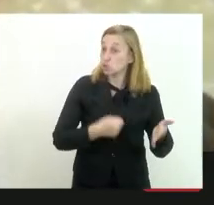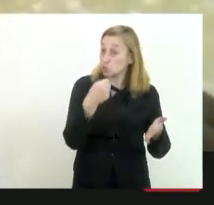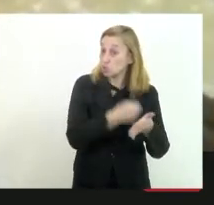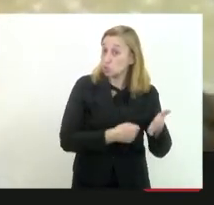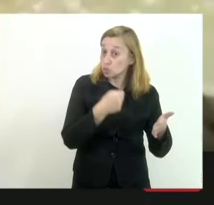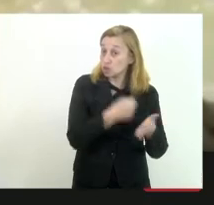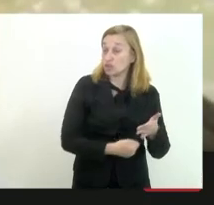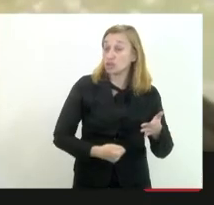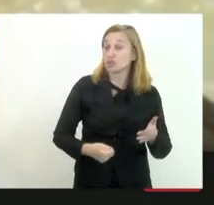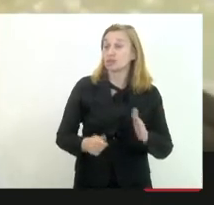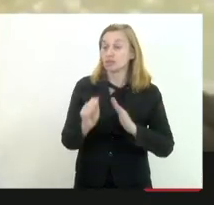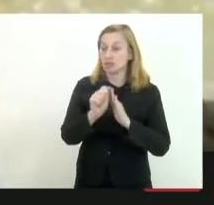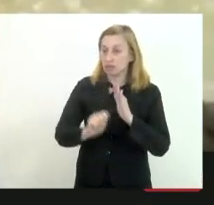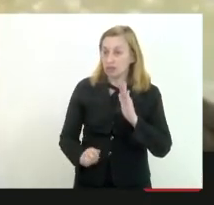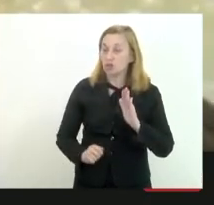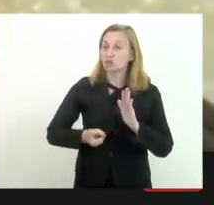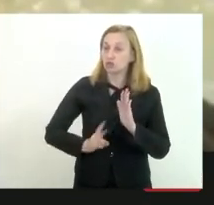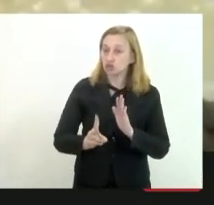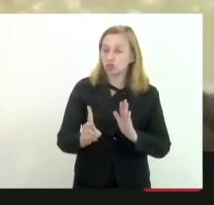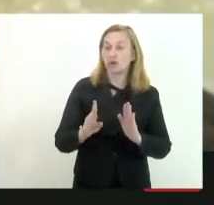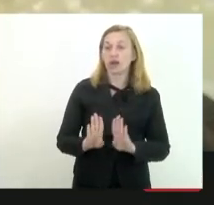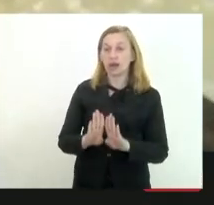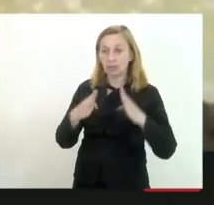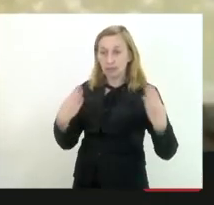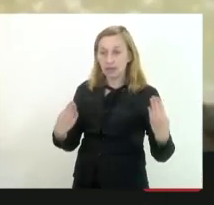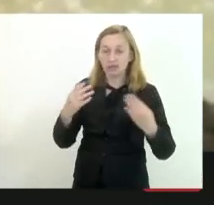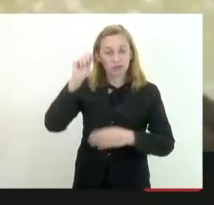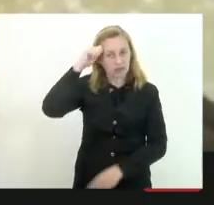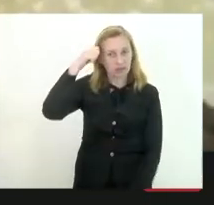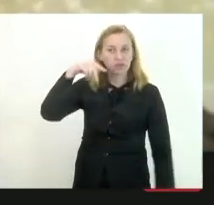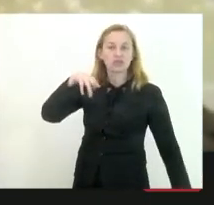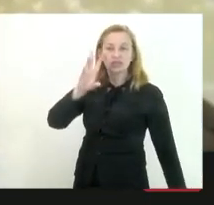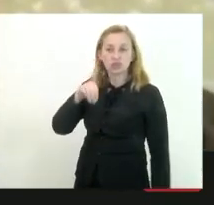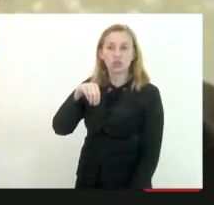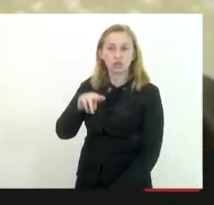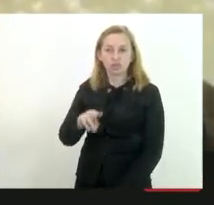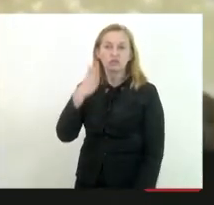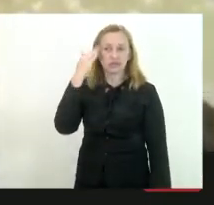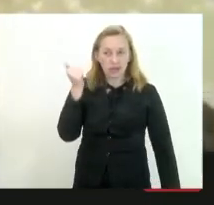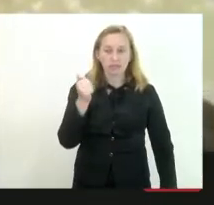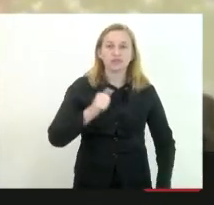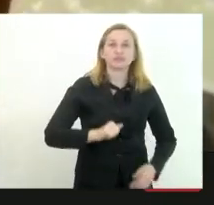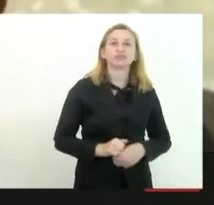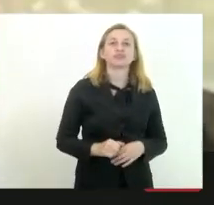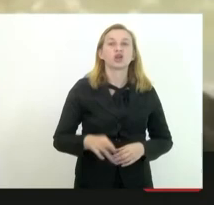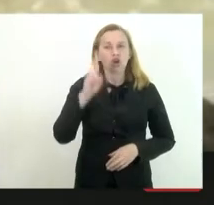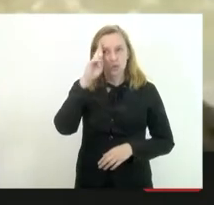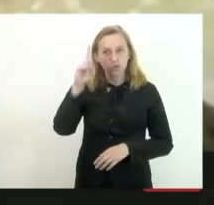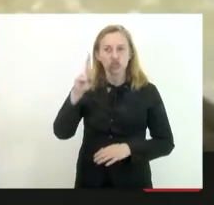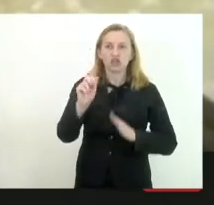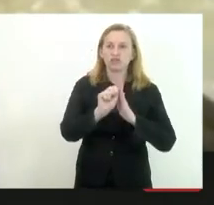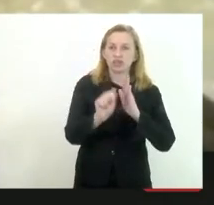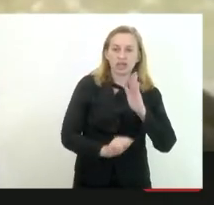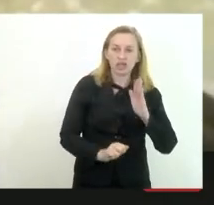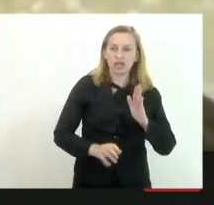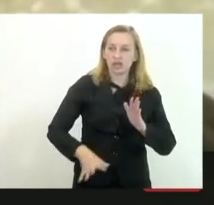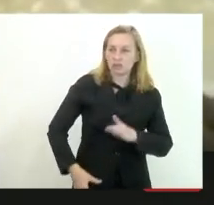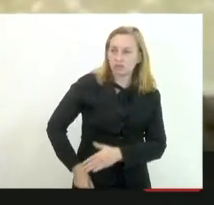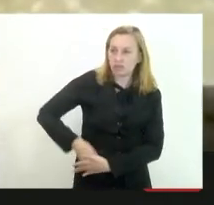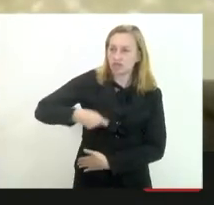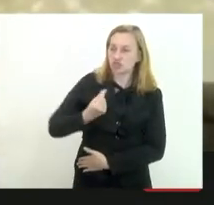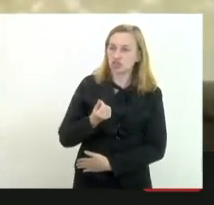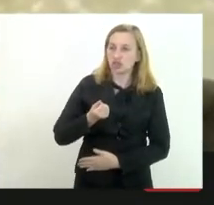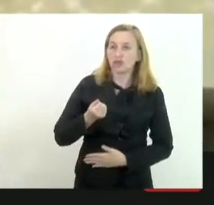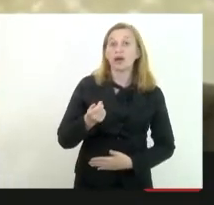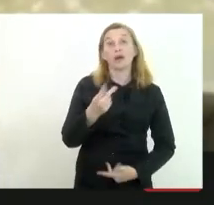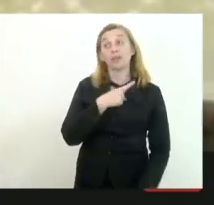manter um terreiro aberto de um bando de candomblé, o Negro Gum sabe disso. Olha, o chefe terreiro bota a mão no bolso, pastor, o senhor